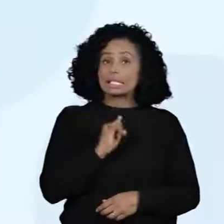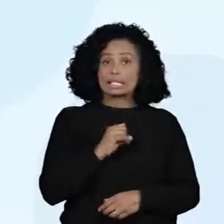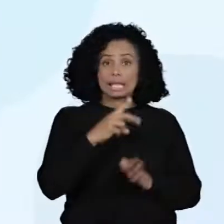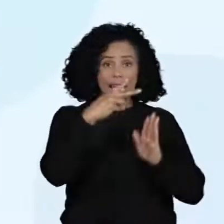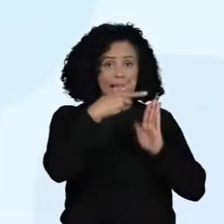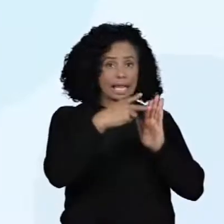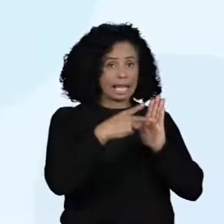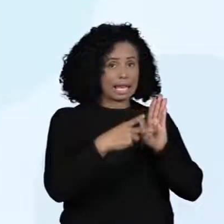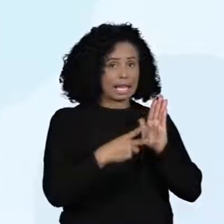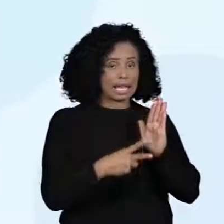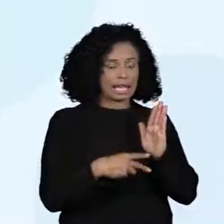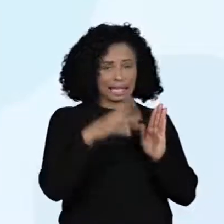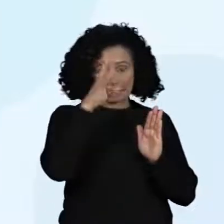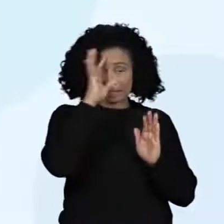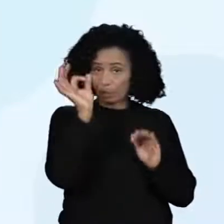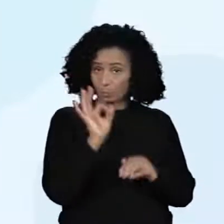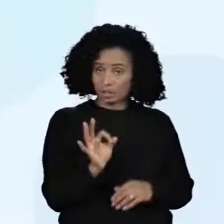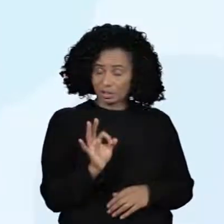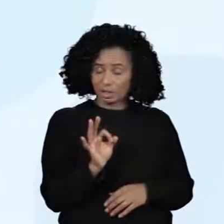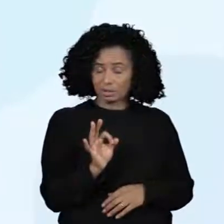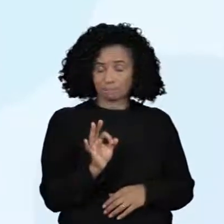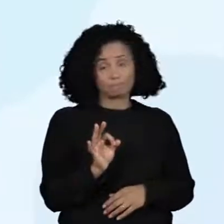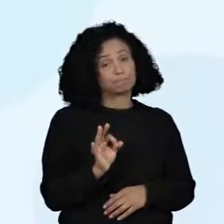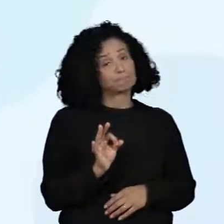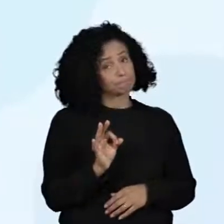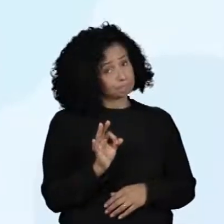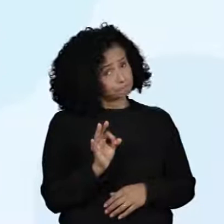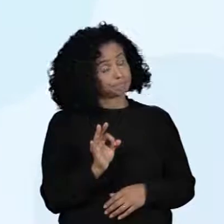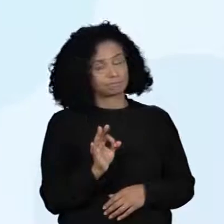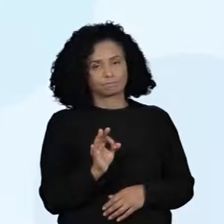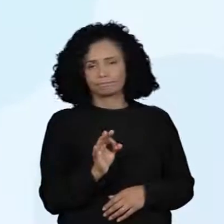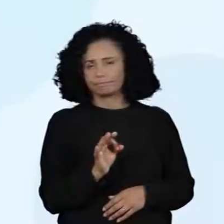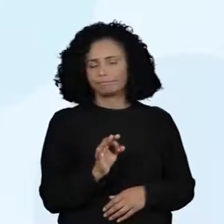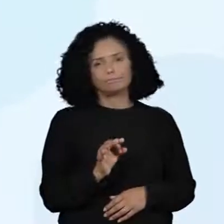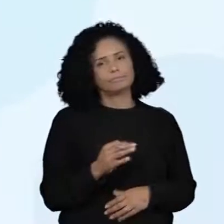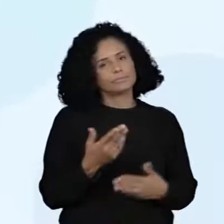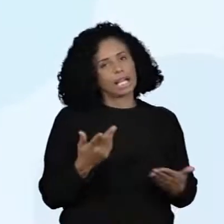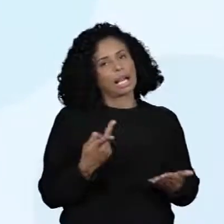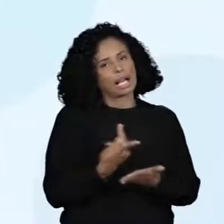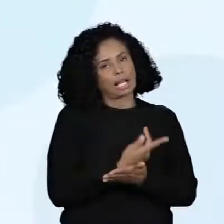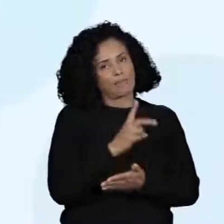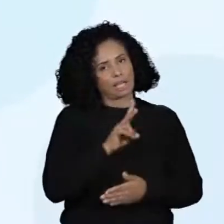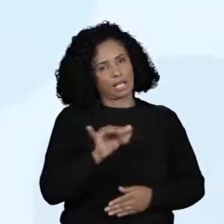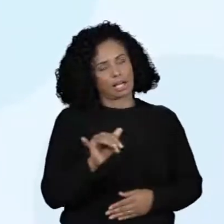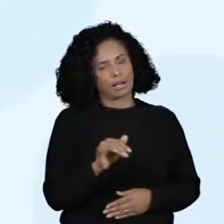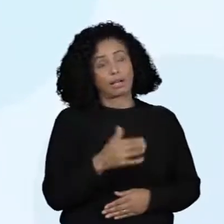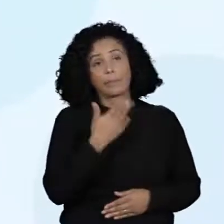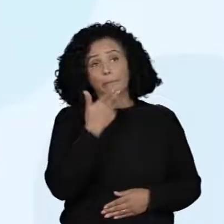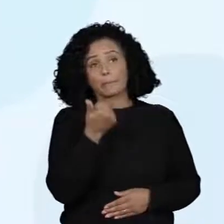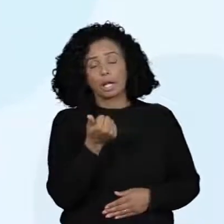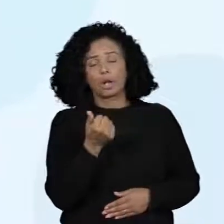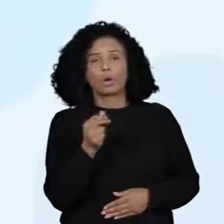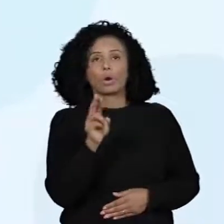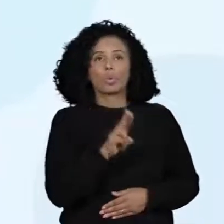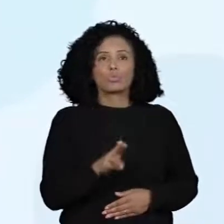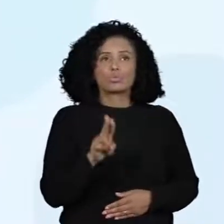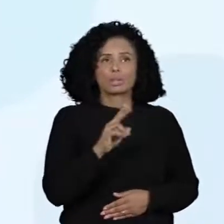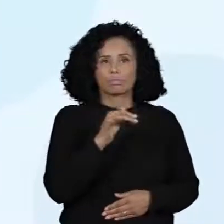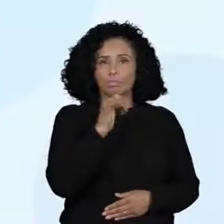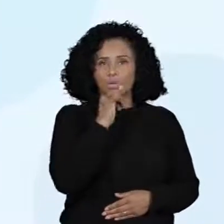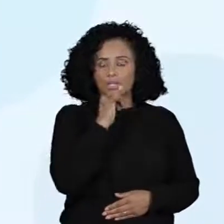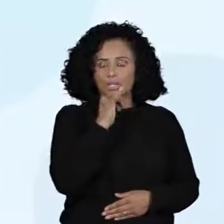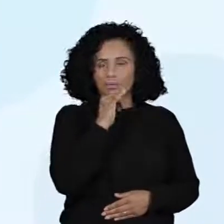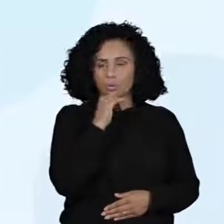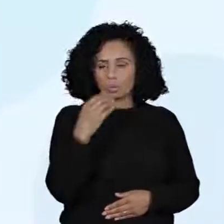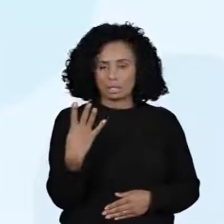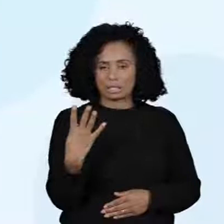não compreender, tem crianças, tem estudantes aí que só pegam os números. Então faz 45 mais 13 e